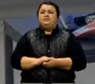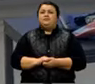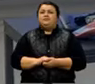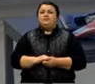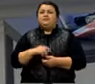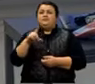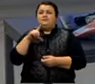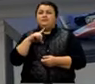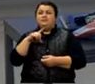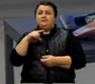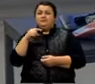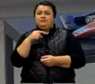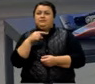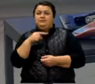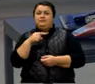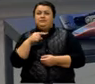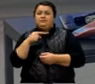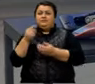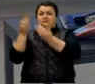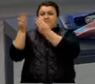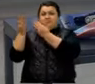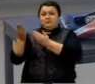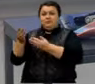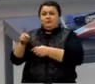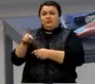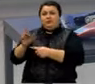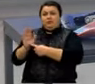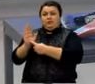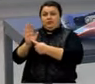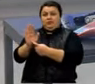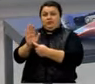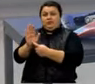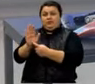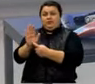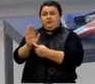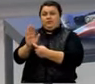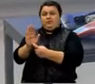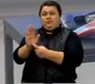Bom, nós temos esse modelo anatômico aqui,